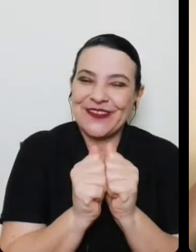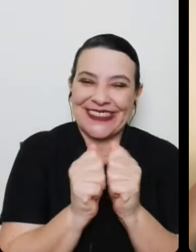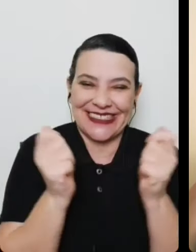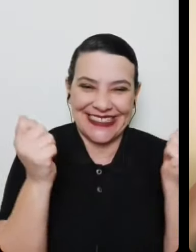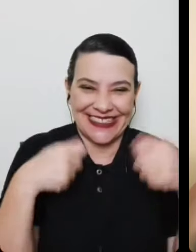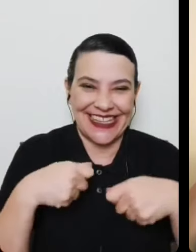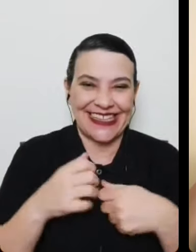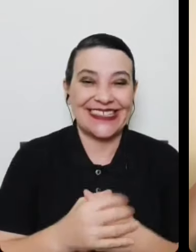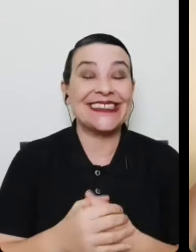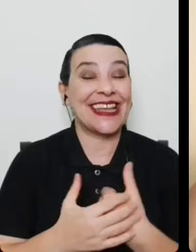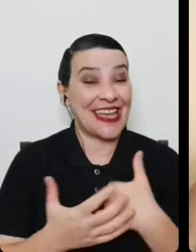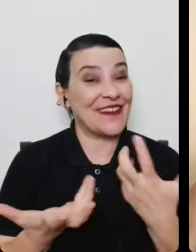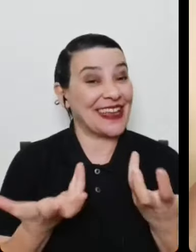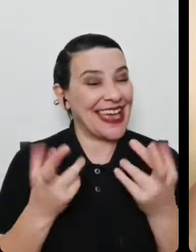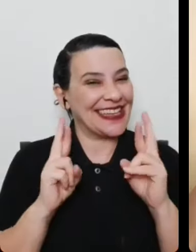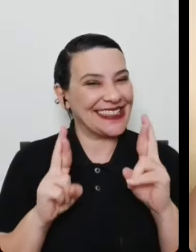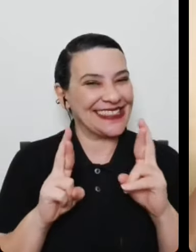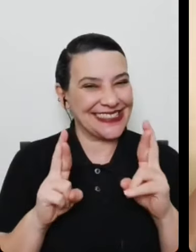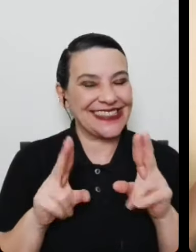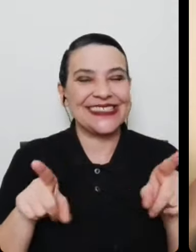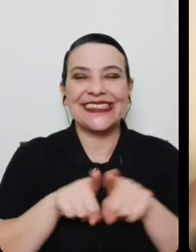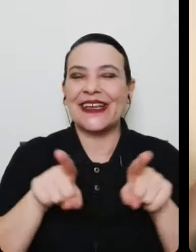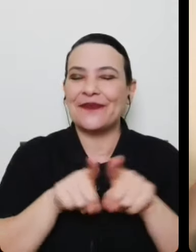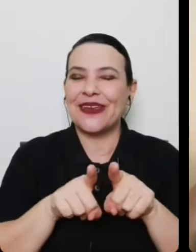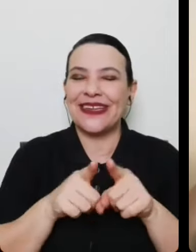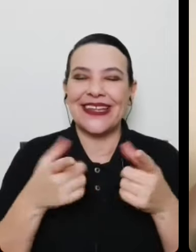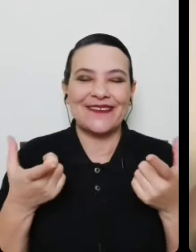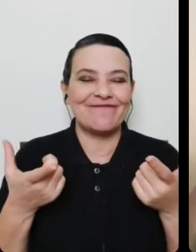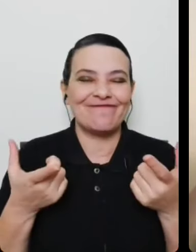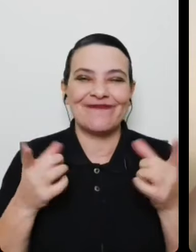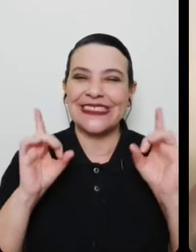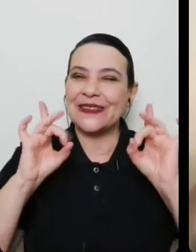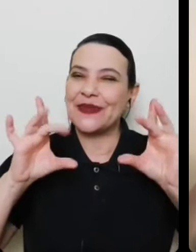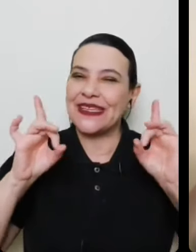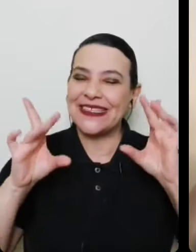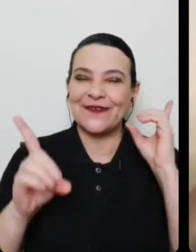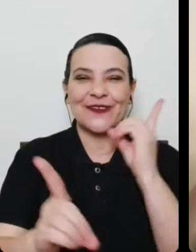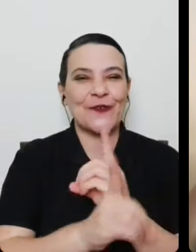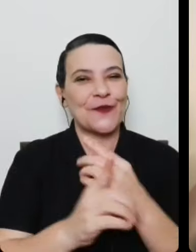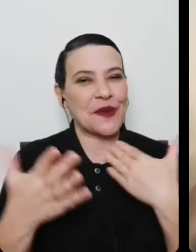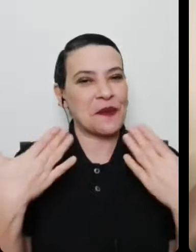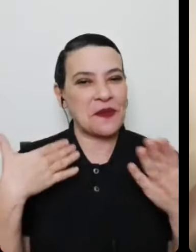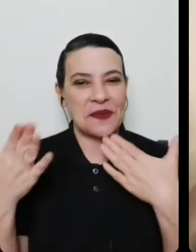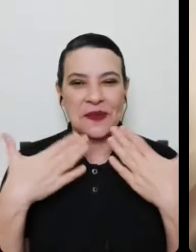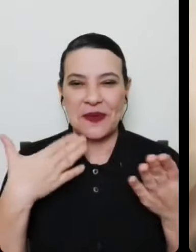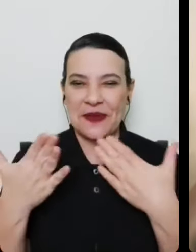estar aí. fazendo, né? E fazer um momento especial de conversa, né? Mas,